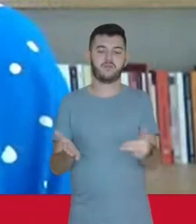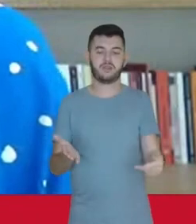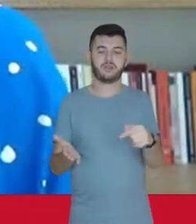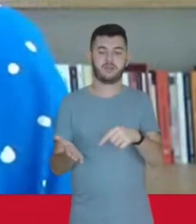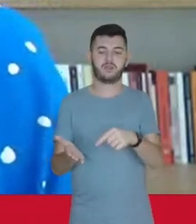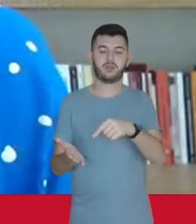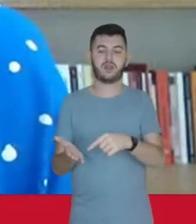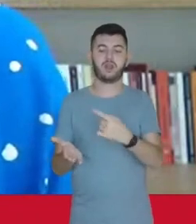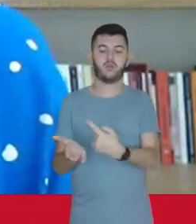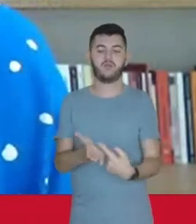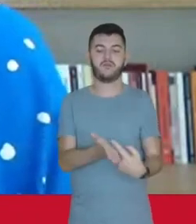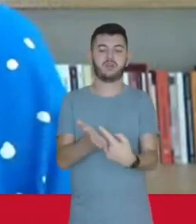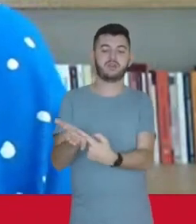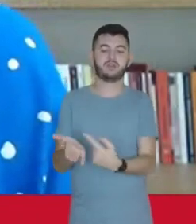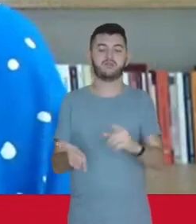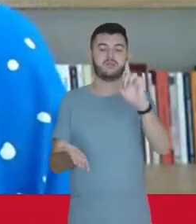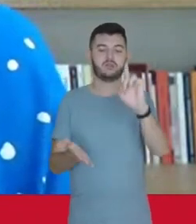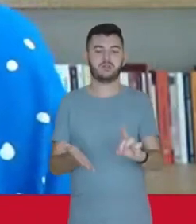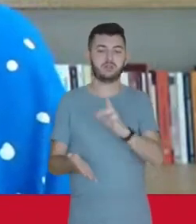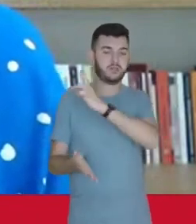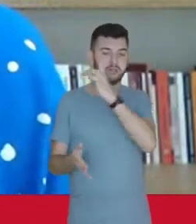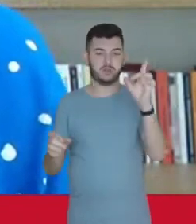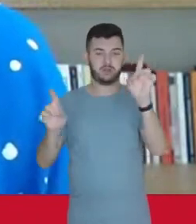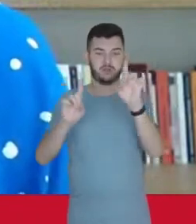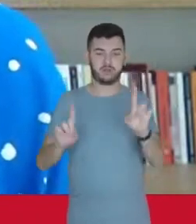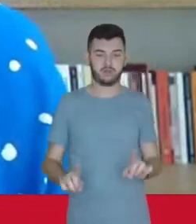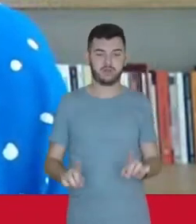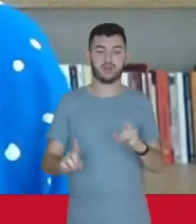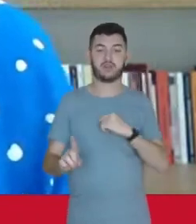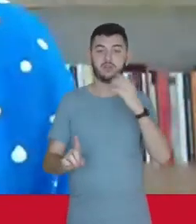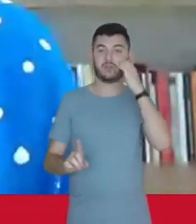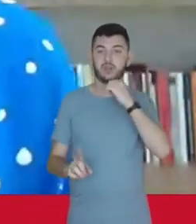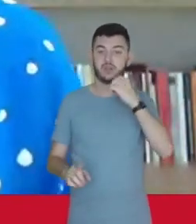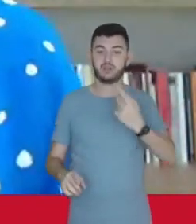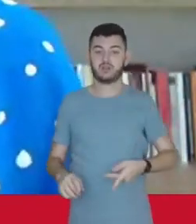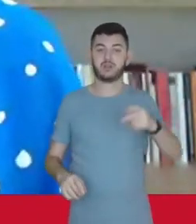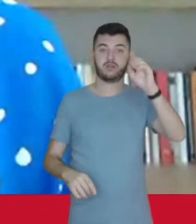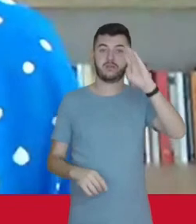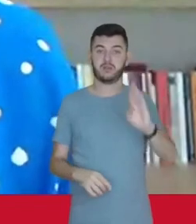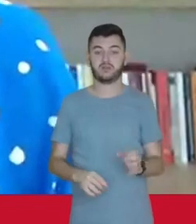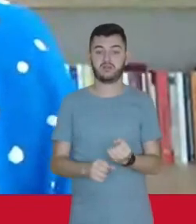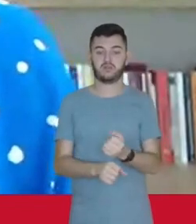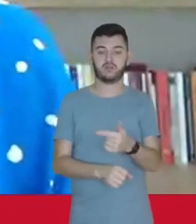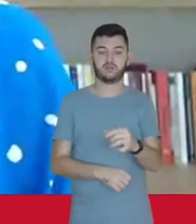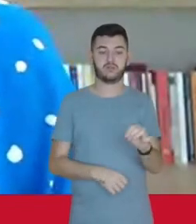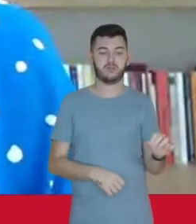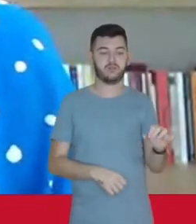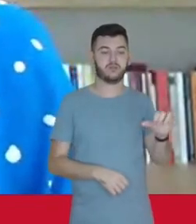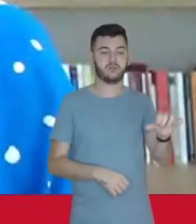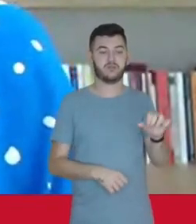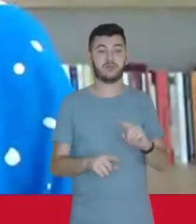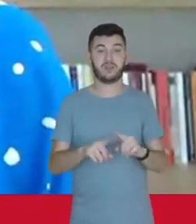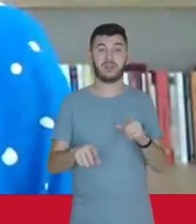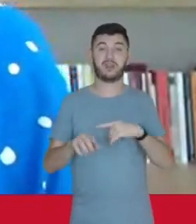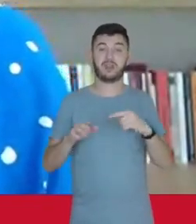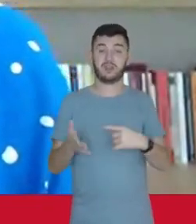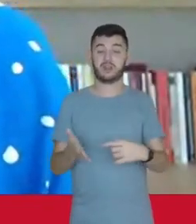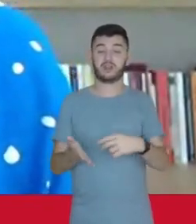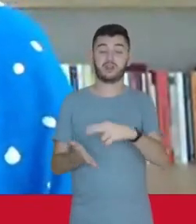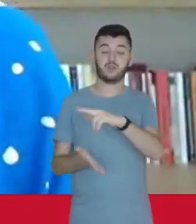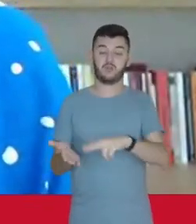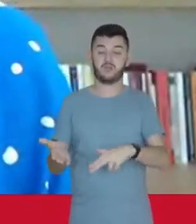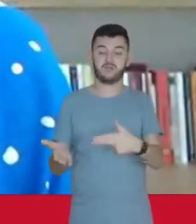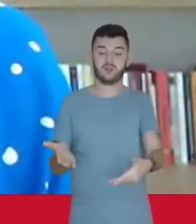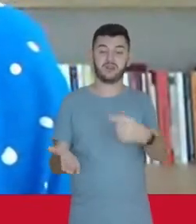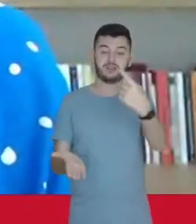Brasil em 2009, uma convenção que entrou em vigor a partir de 2006 e foi ratificada no Brasil